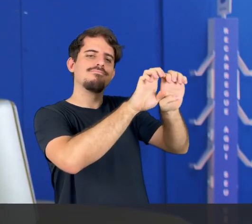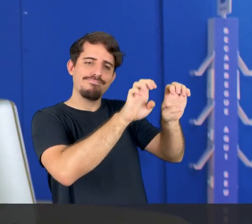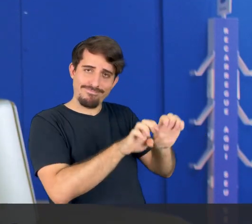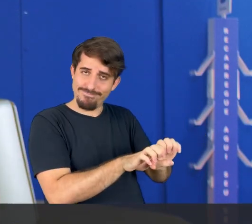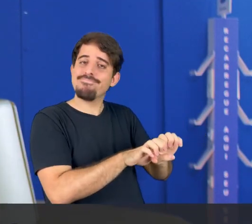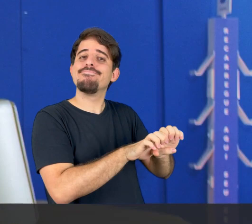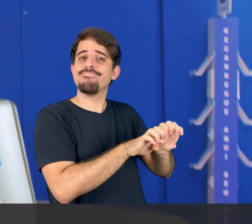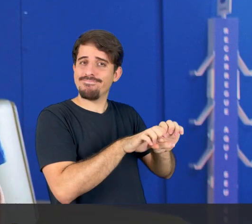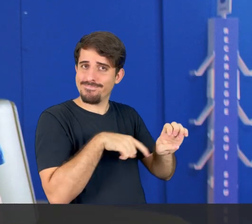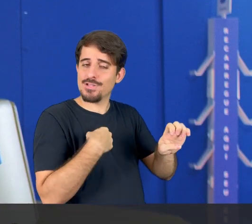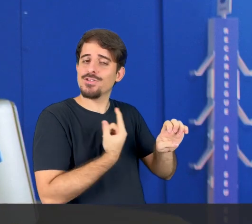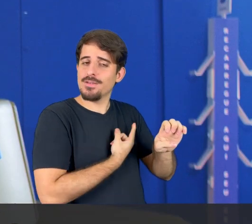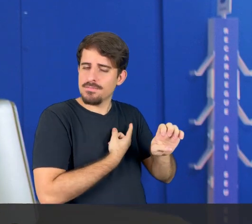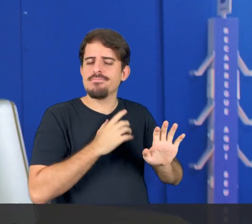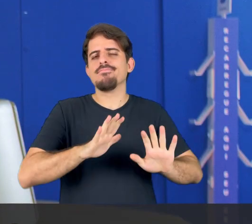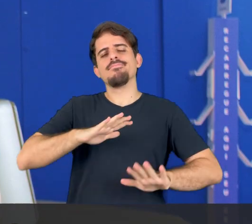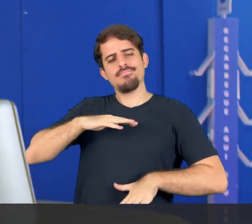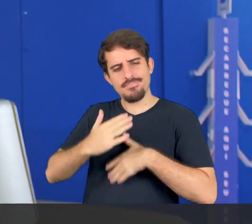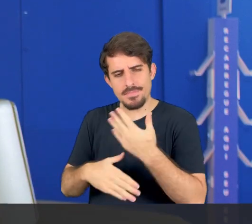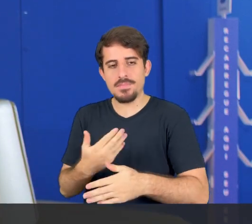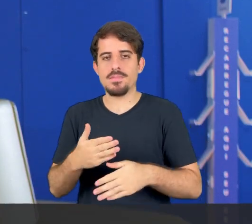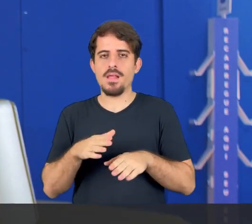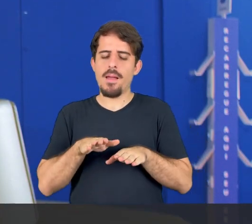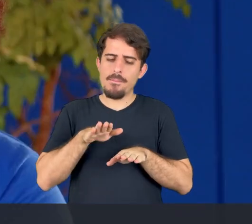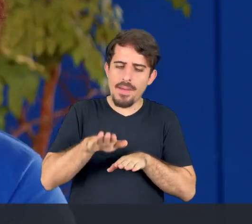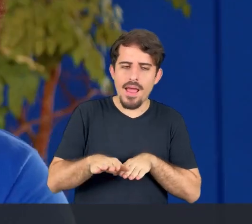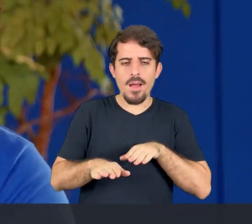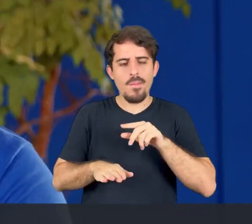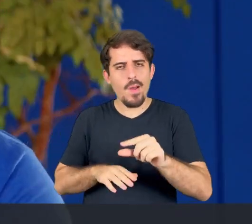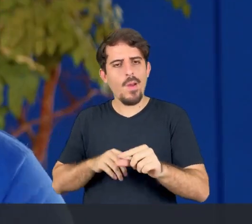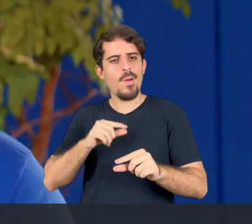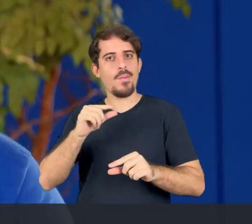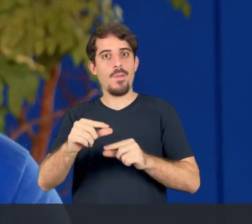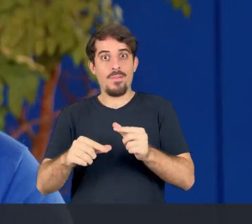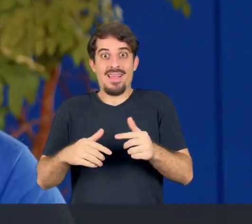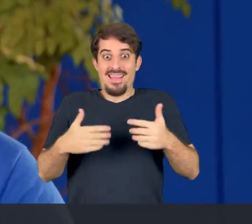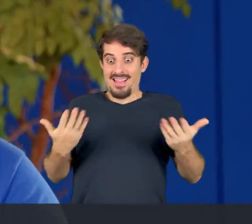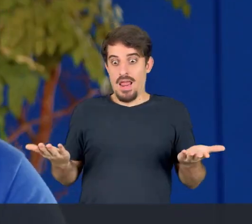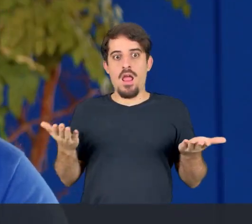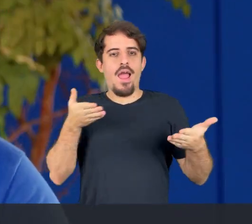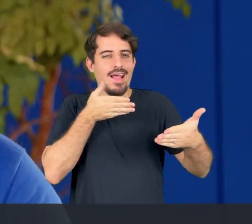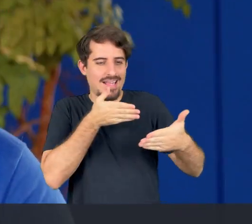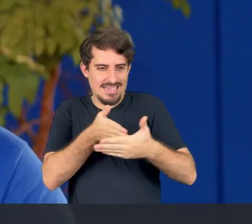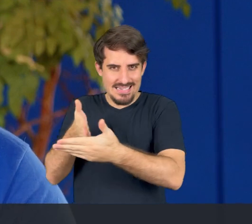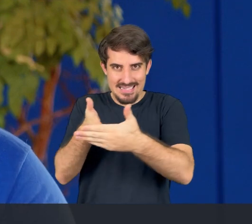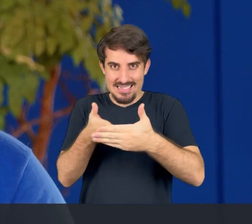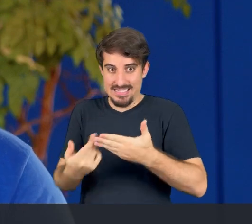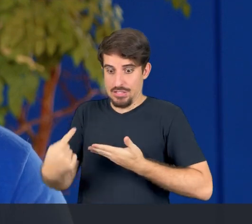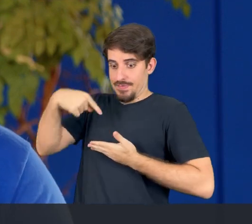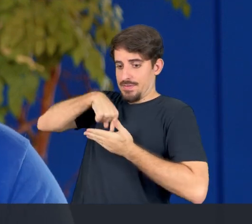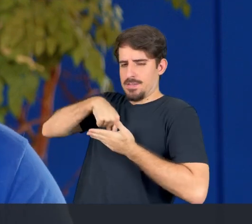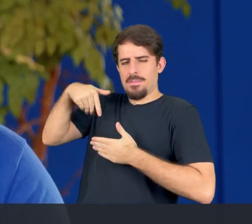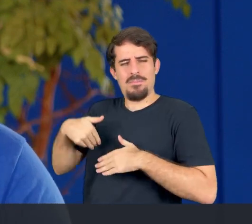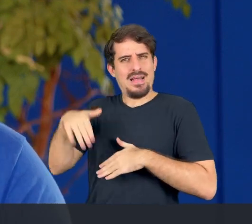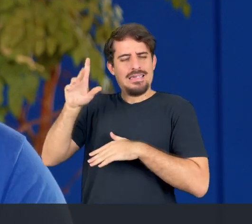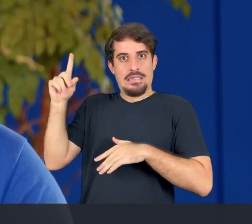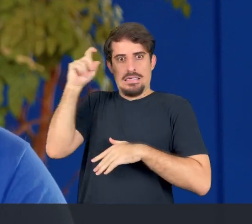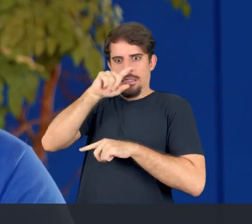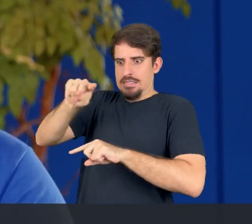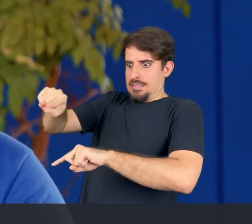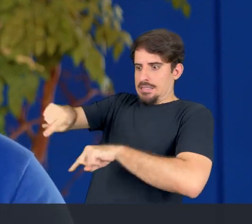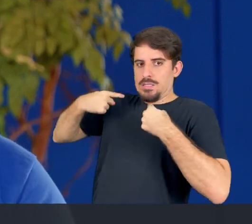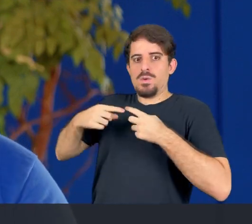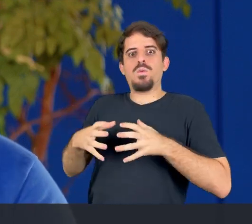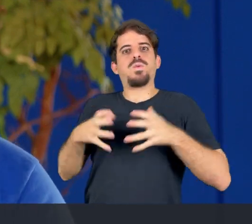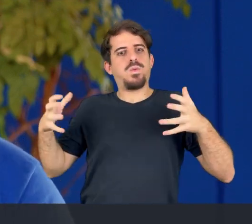acessibilidade dentro das nossas estruturas, a gente vai avançando um passo de cada vez. Então, a barreira atitudinal